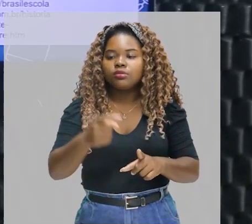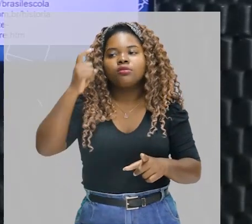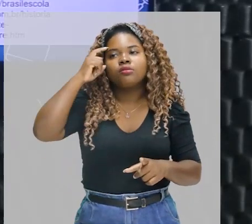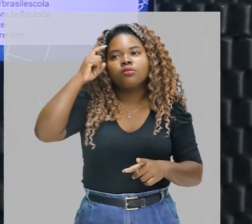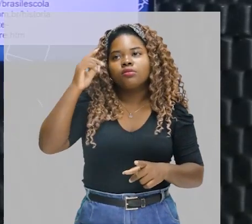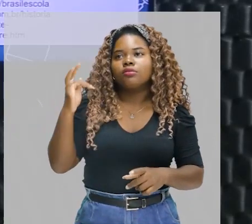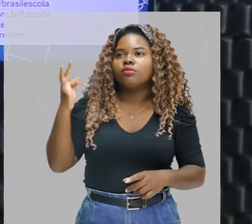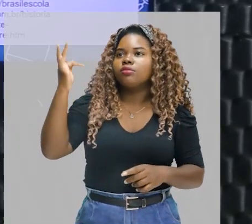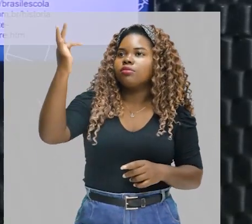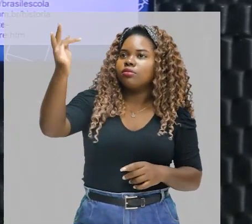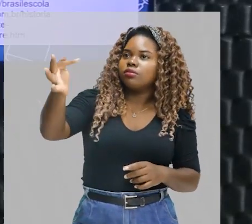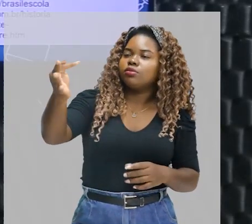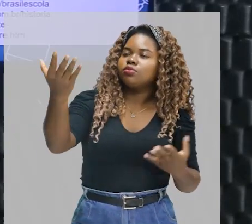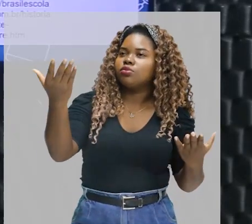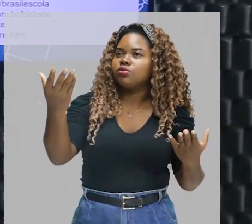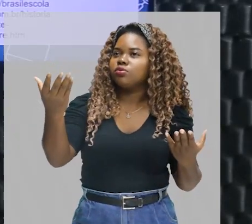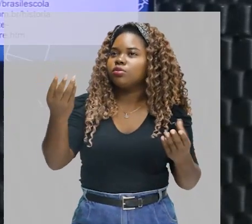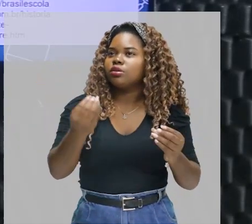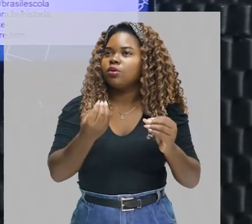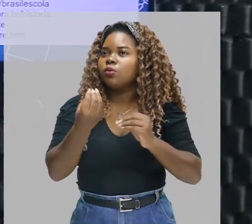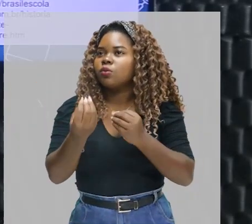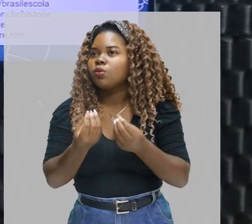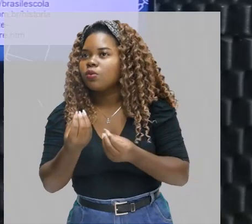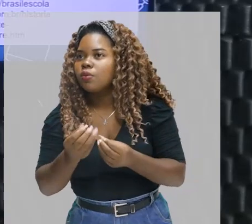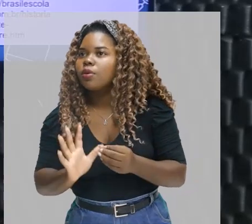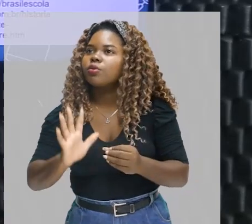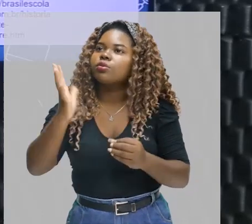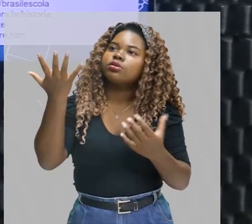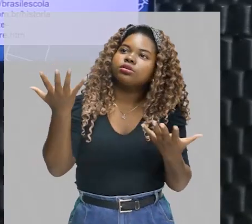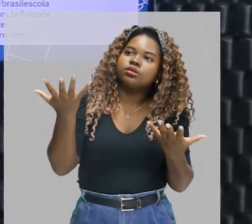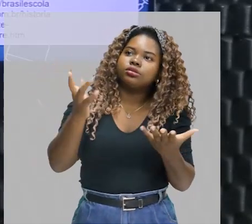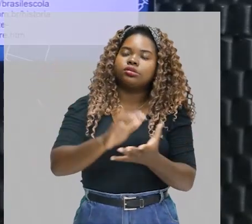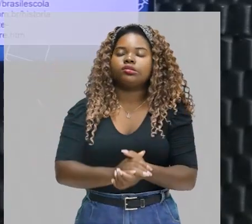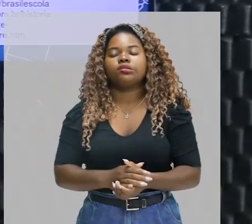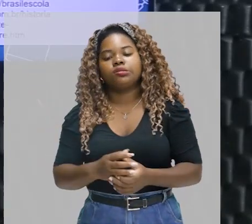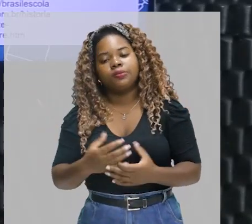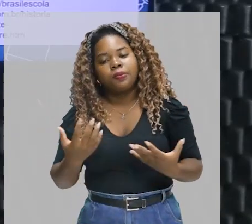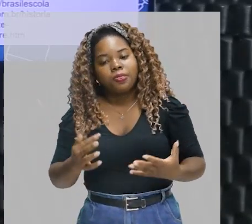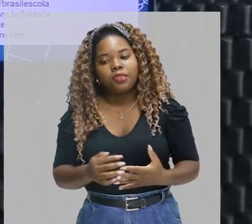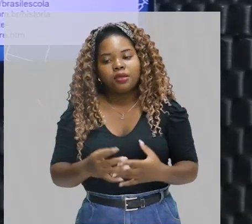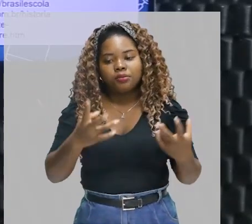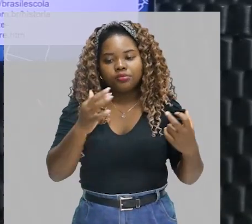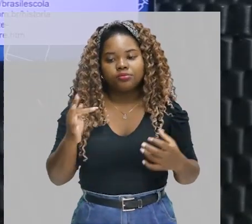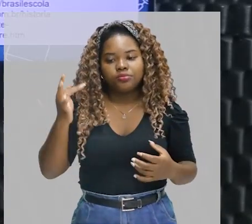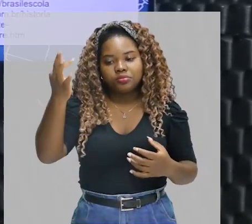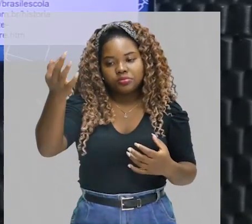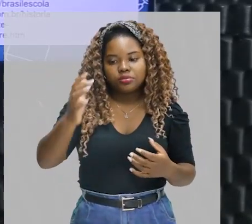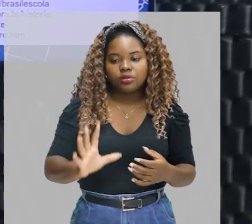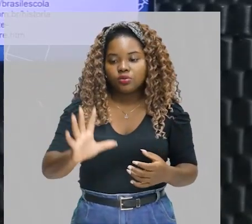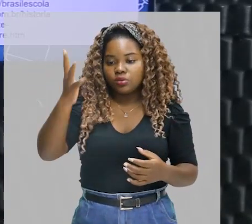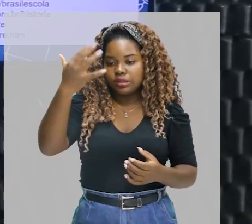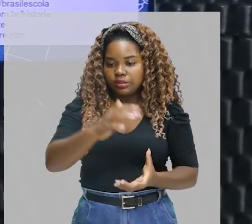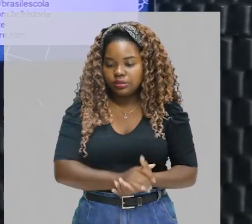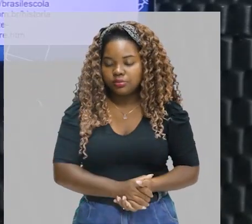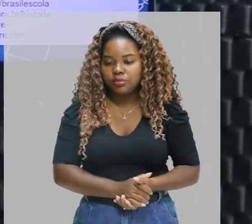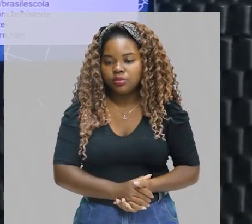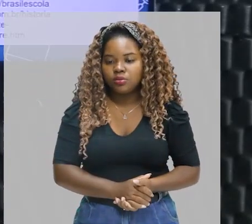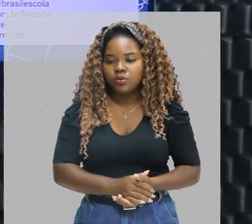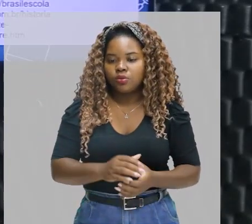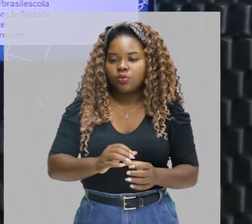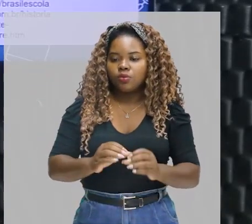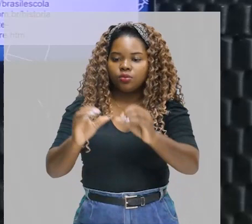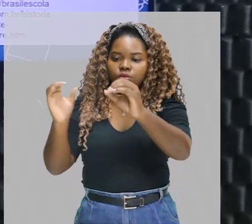futuro. Que eles conseguiam prever fenômenos naturais, né, como eclipse, certo?